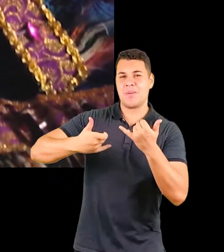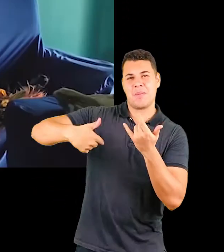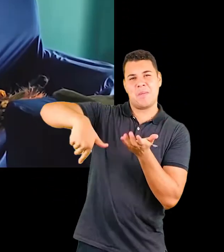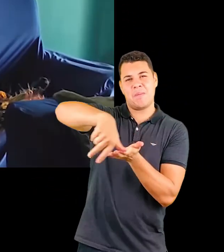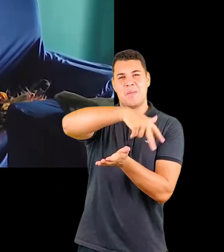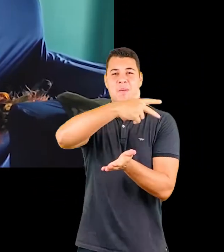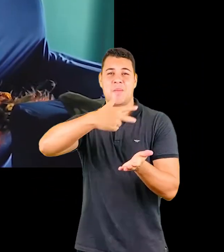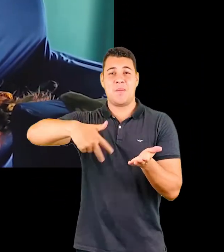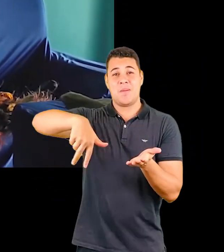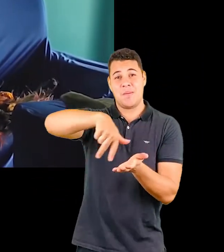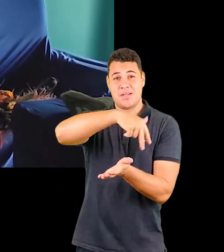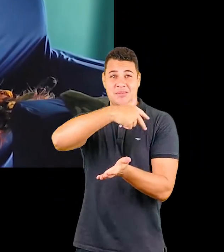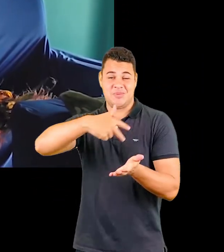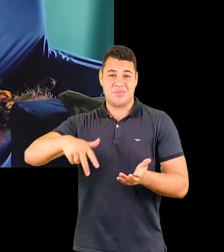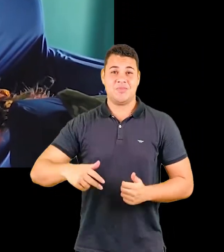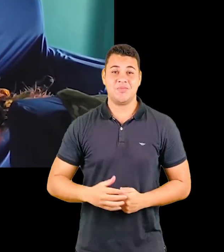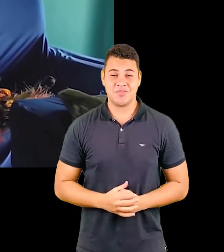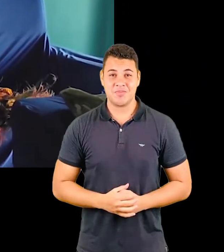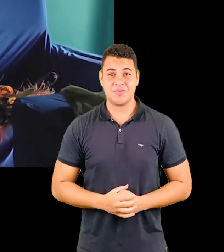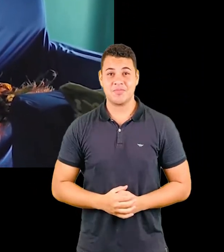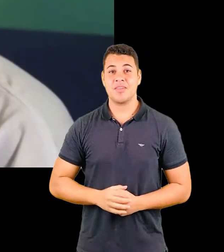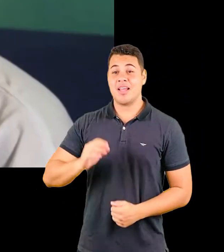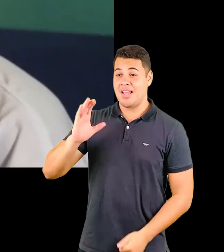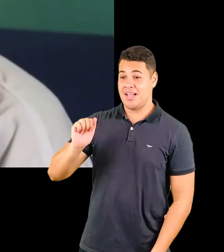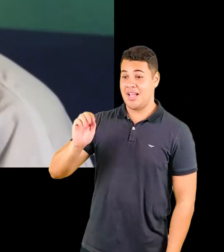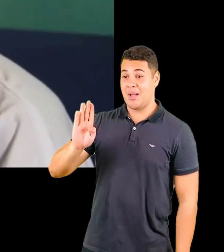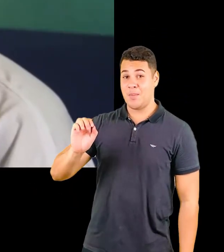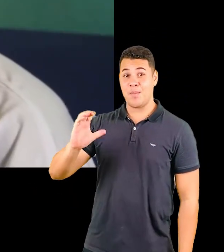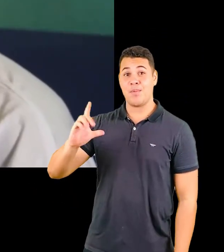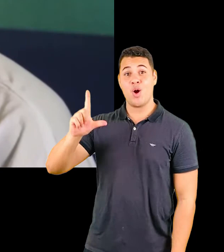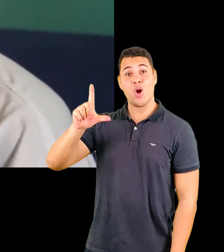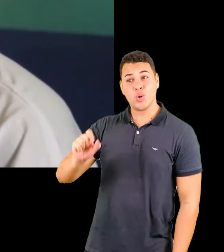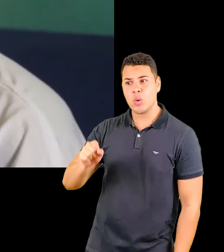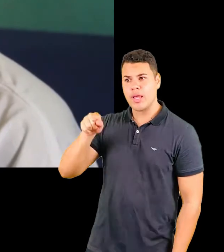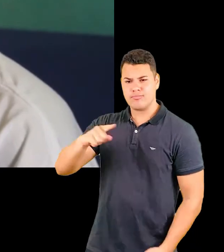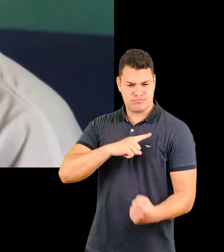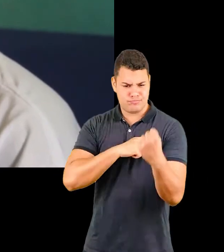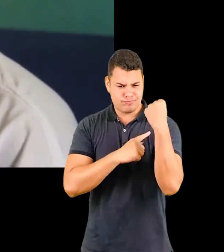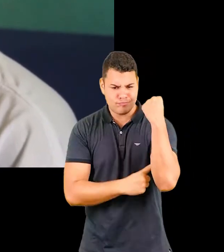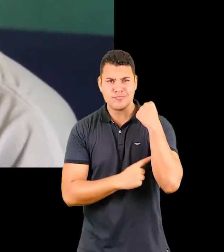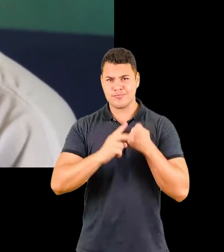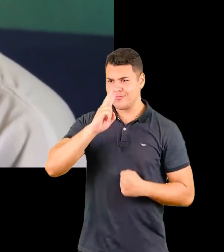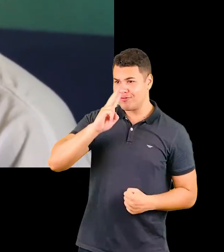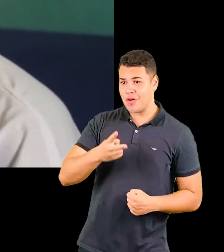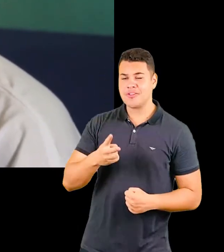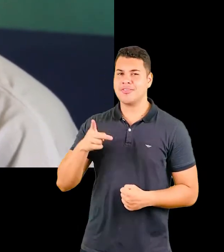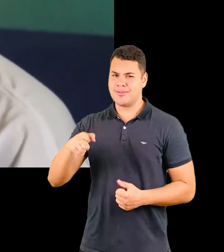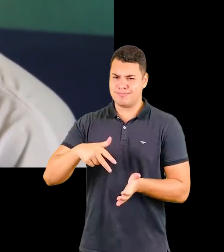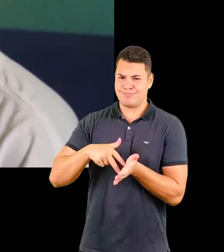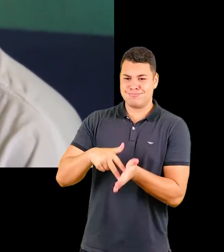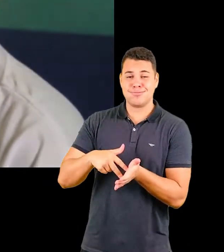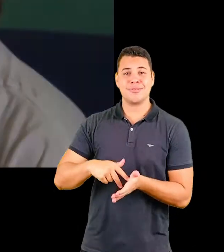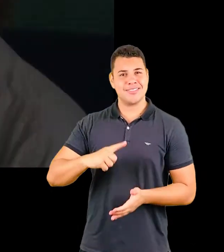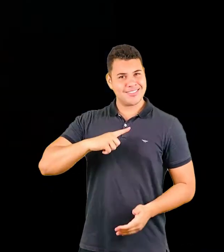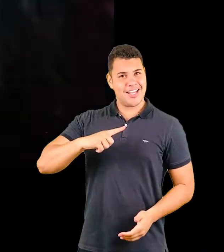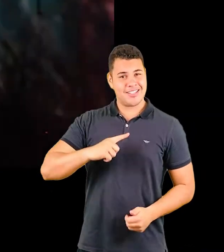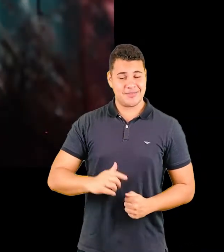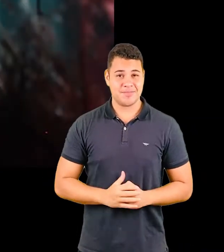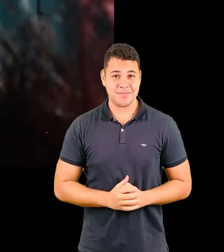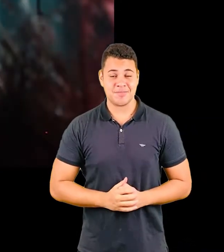Caboclo, pra ser valente, não é preciso matar. Caboclo, pra ser valente, não é preciso matar.